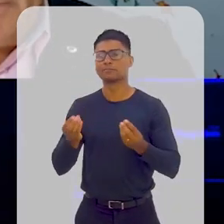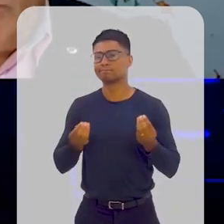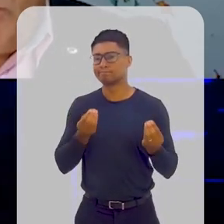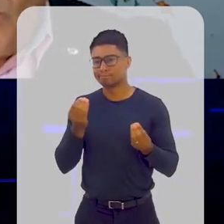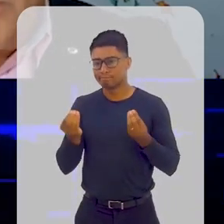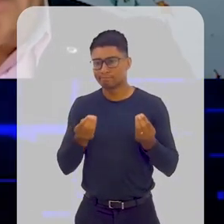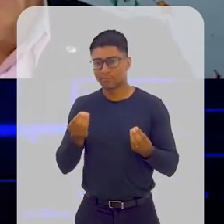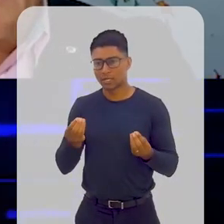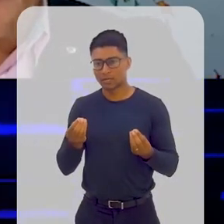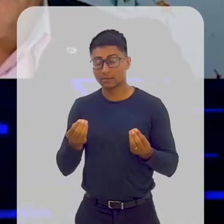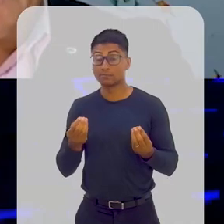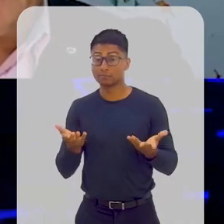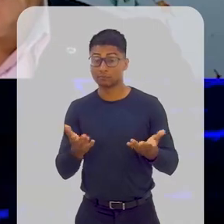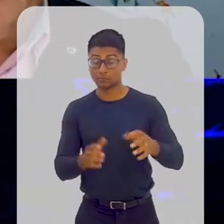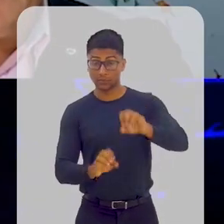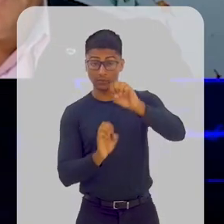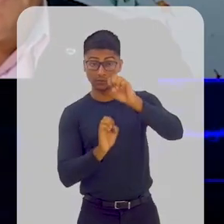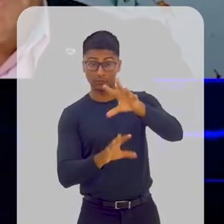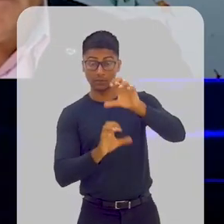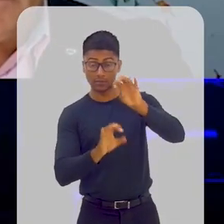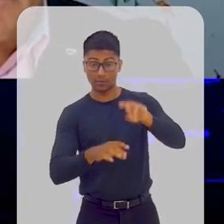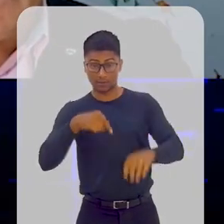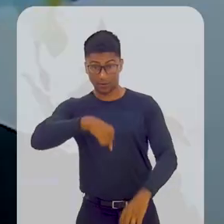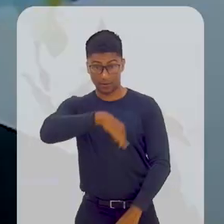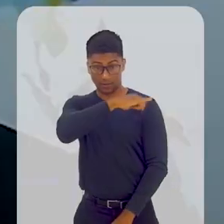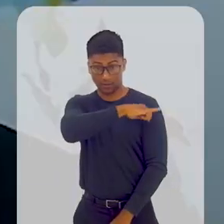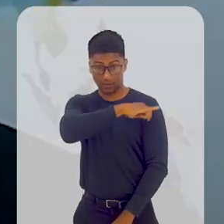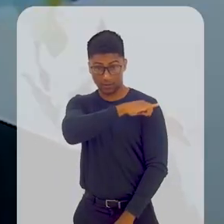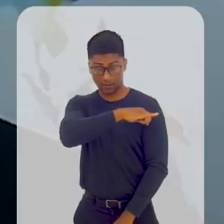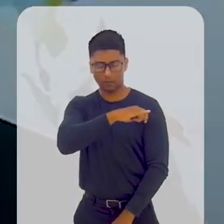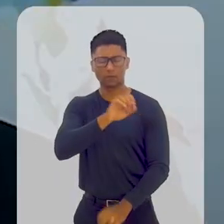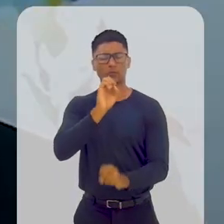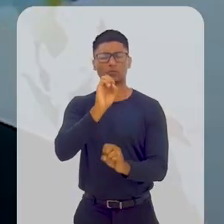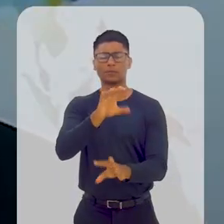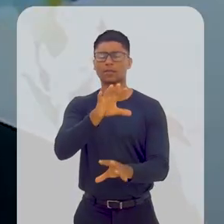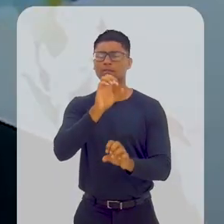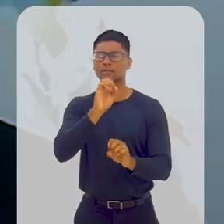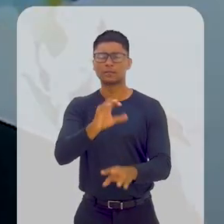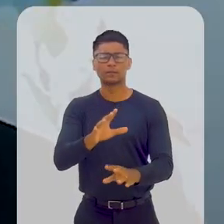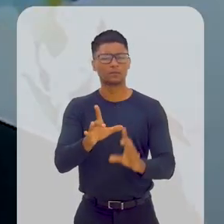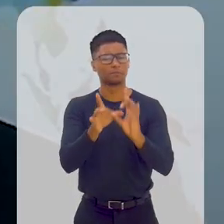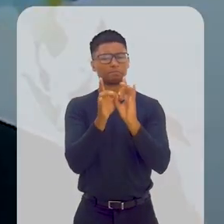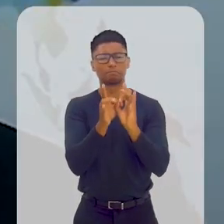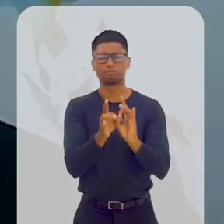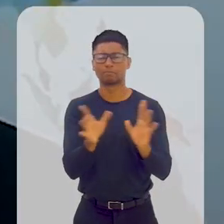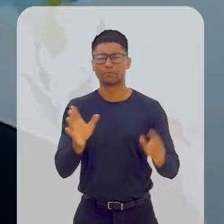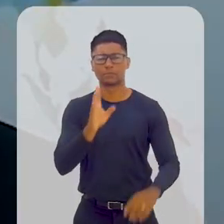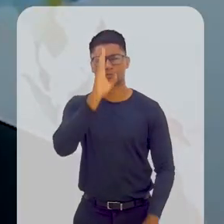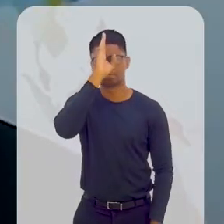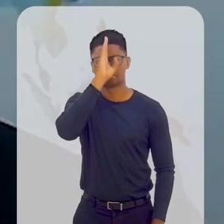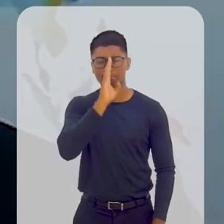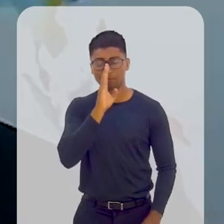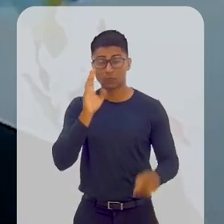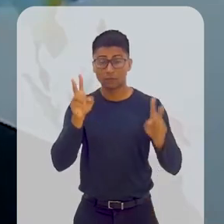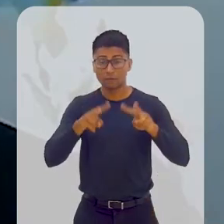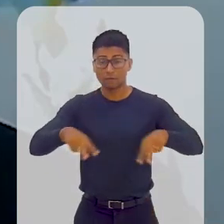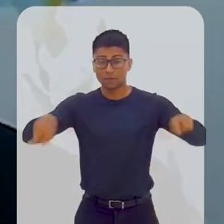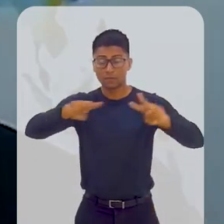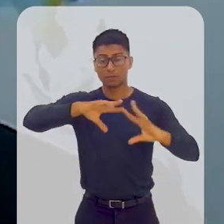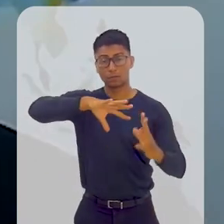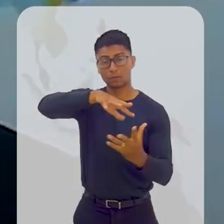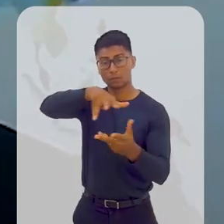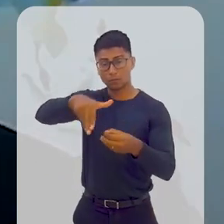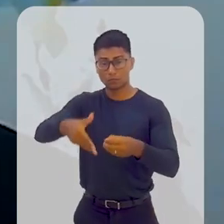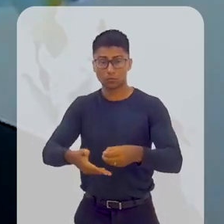à educação pública do Estado do Rio de Janeiro, né? Uma visão sustentável, assim como a